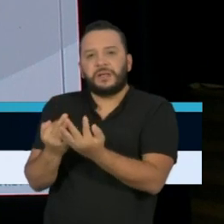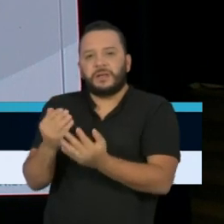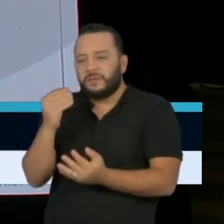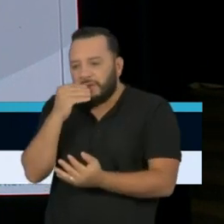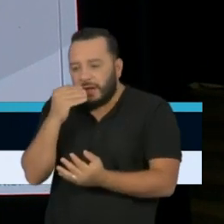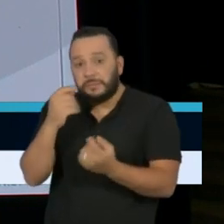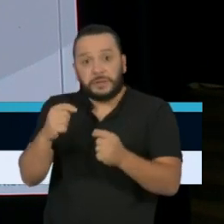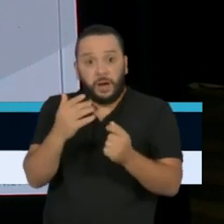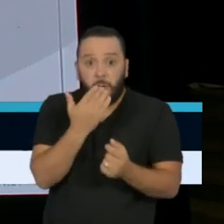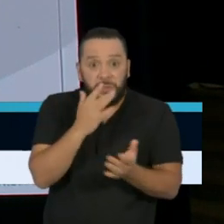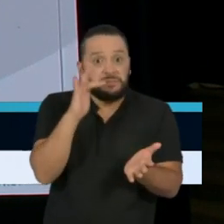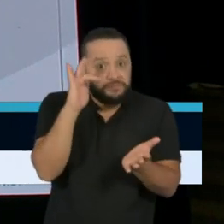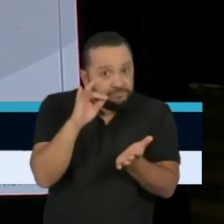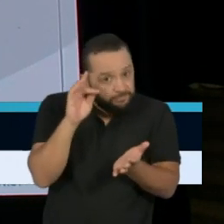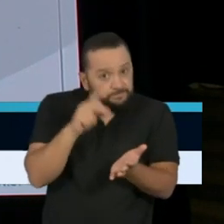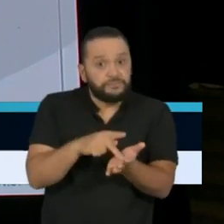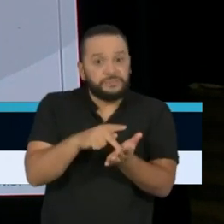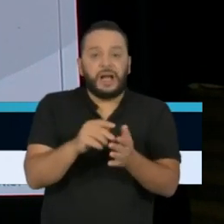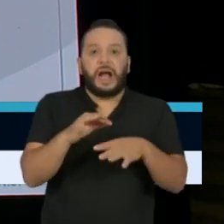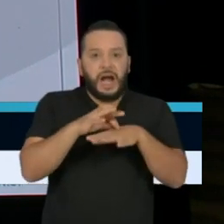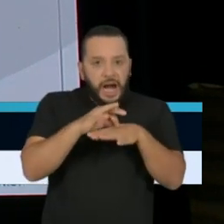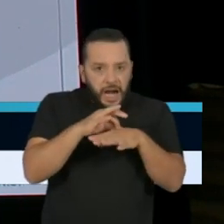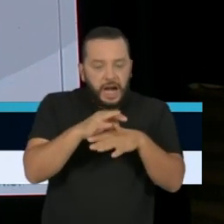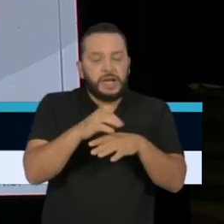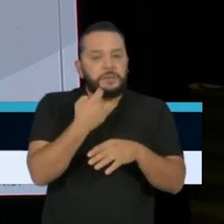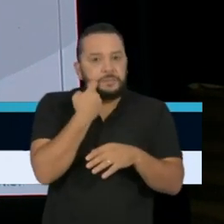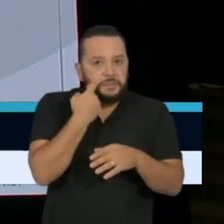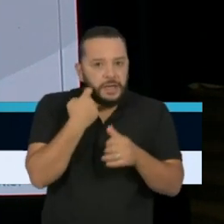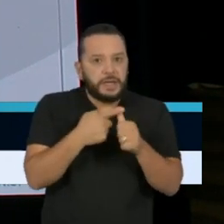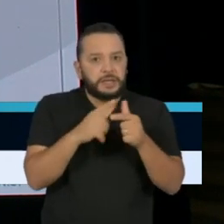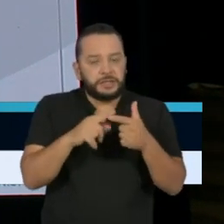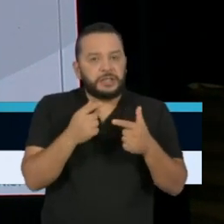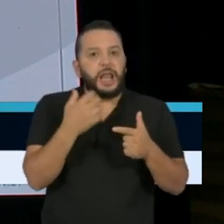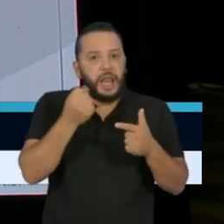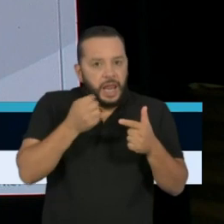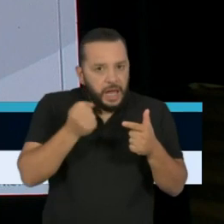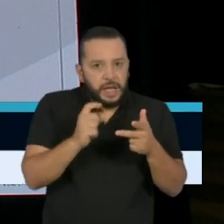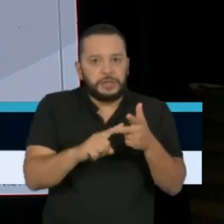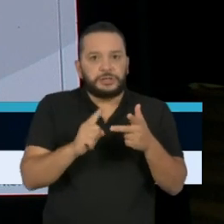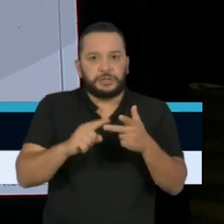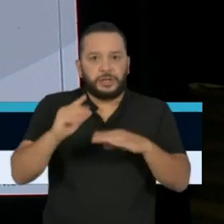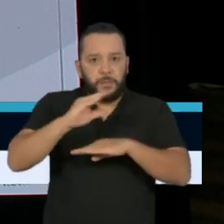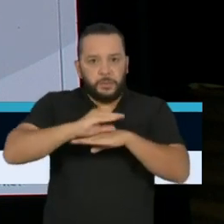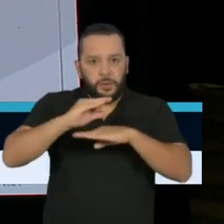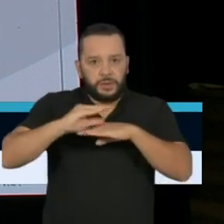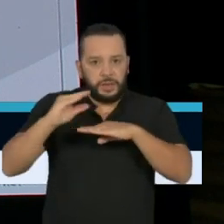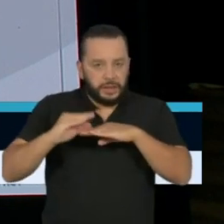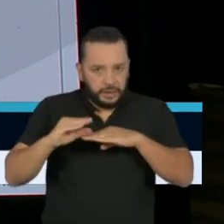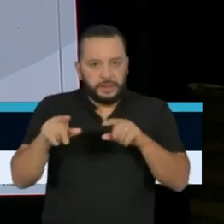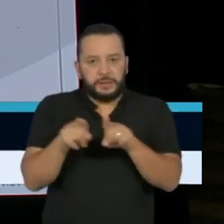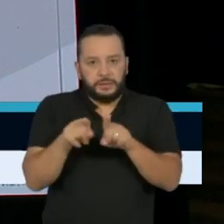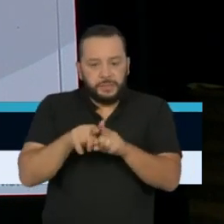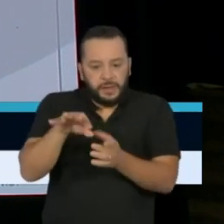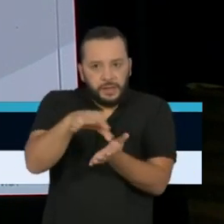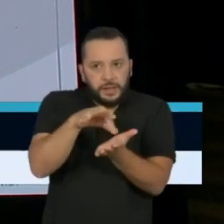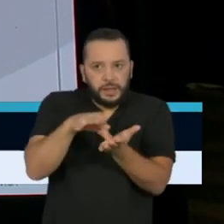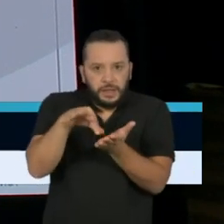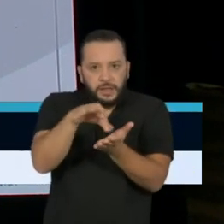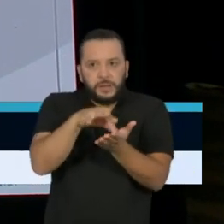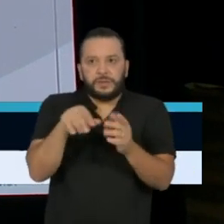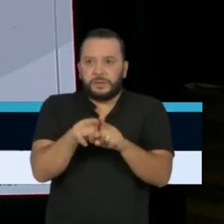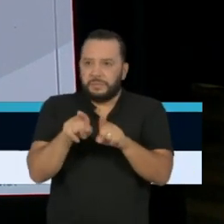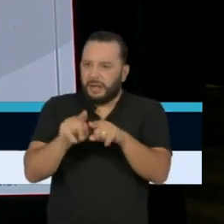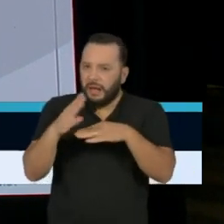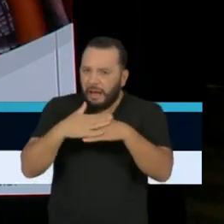de verdade com carnes, peixes, leite, muita proteína e muitos grãos e muito carinho e capricho que